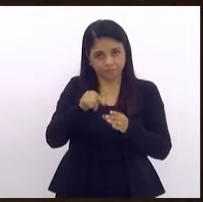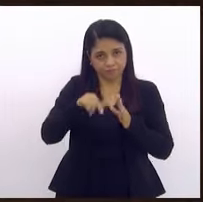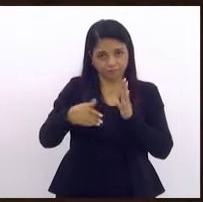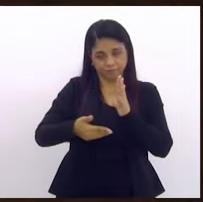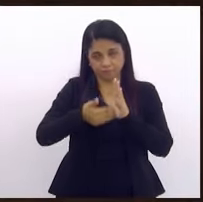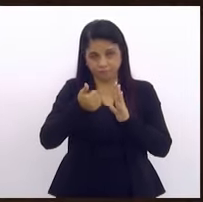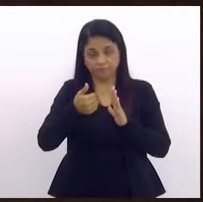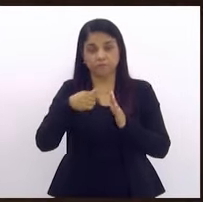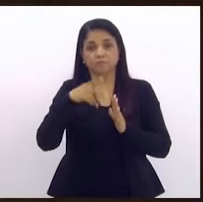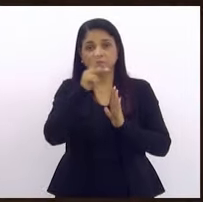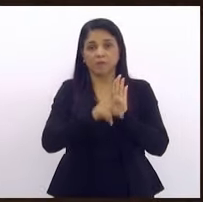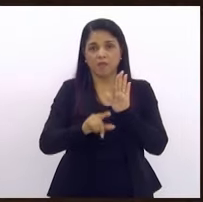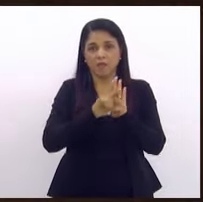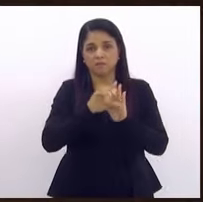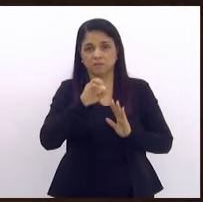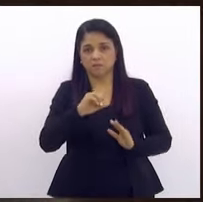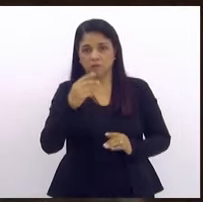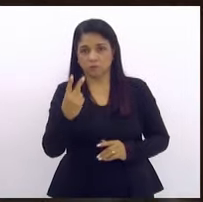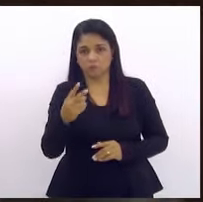PL